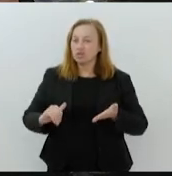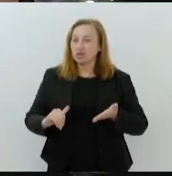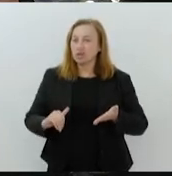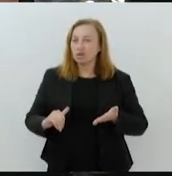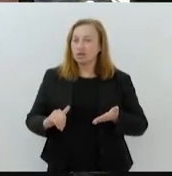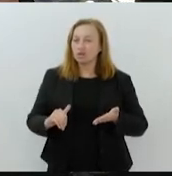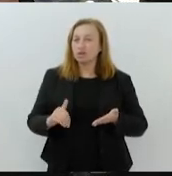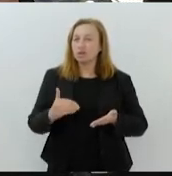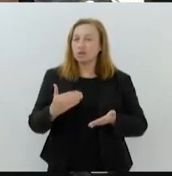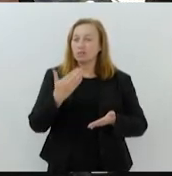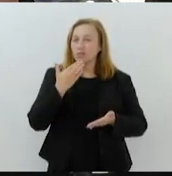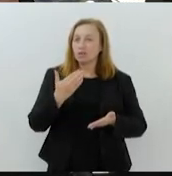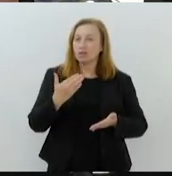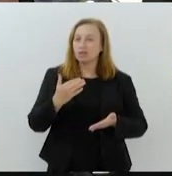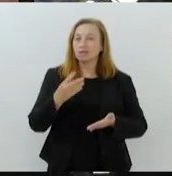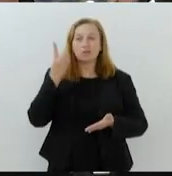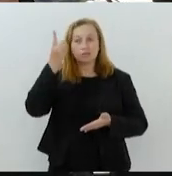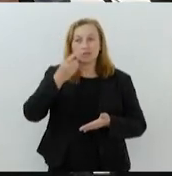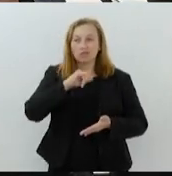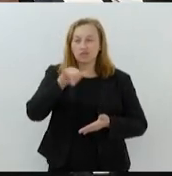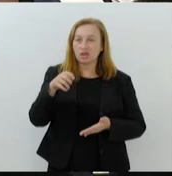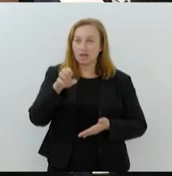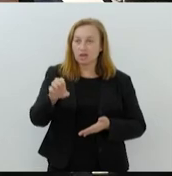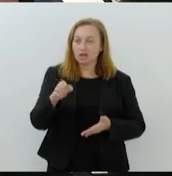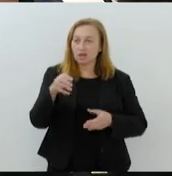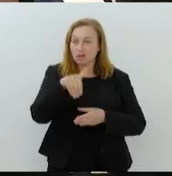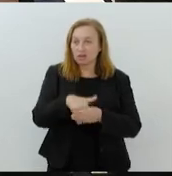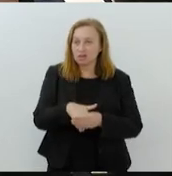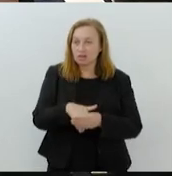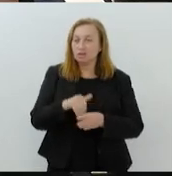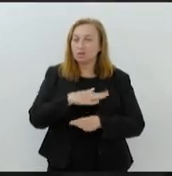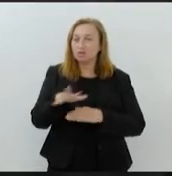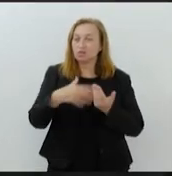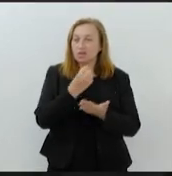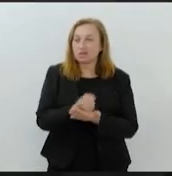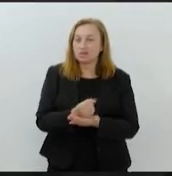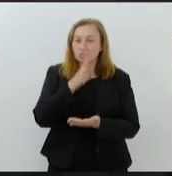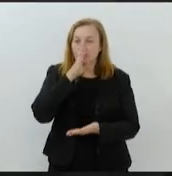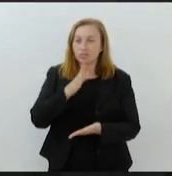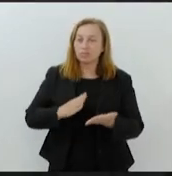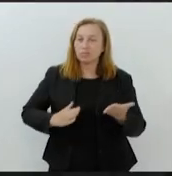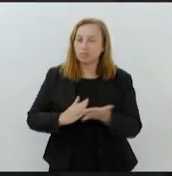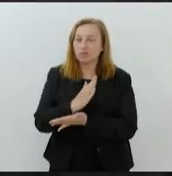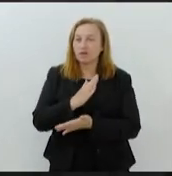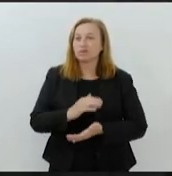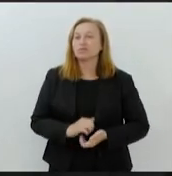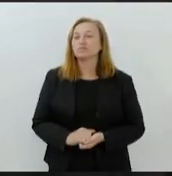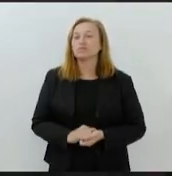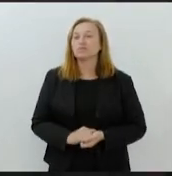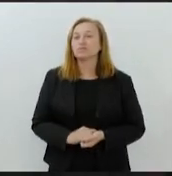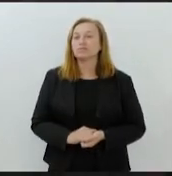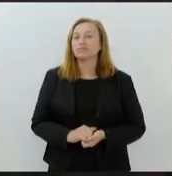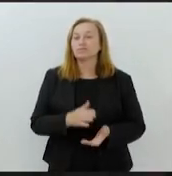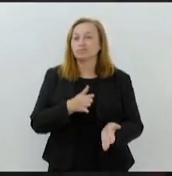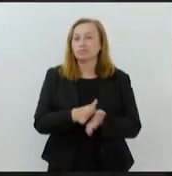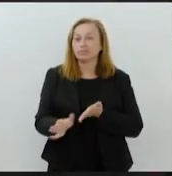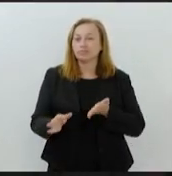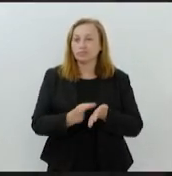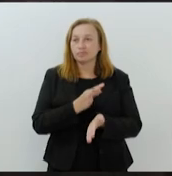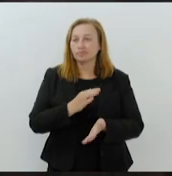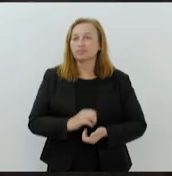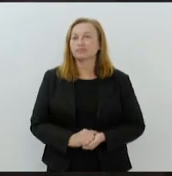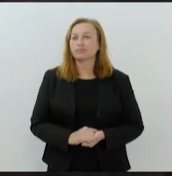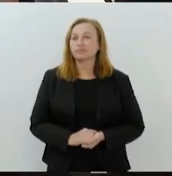pelo deputado Jari na emenda em votação. Senhores que aprovam, permaneçam como estão. Aprovado, vai autógrafo.